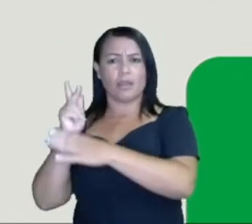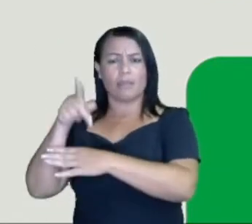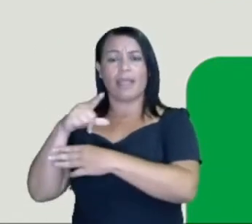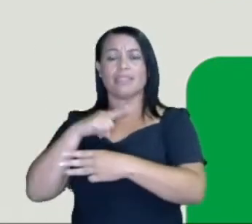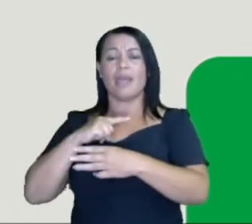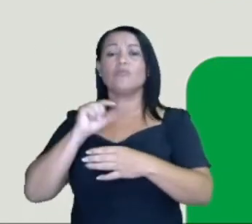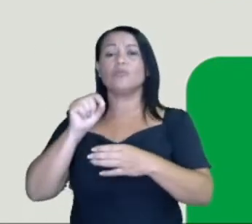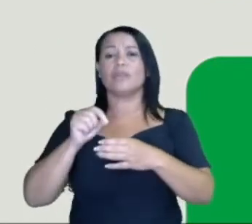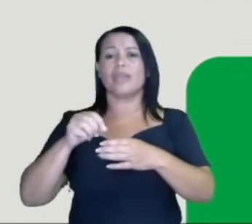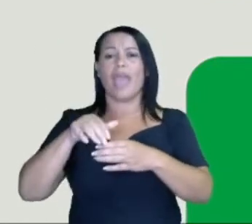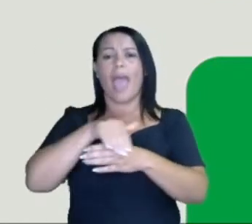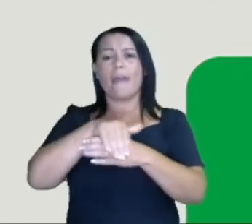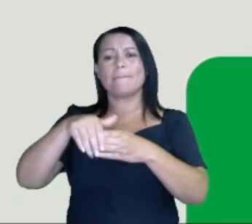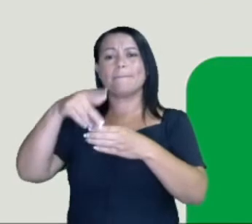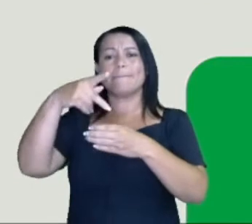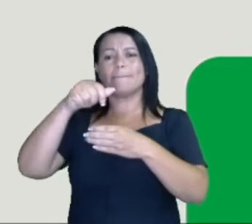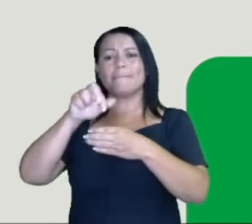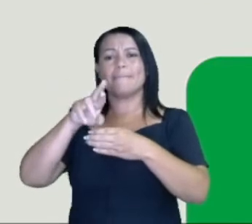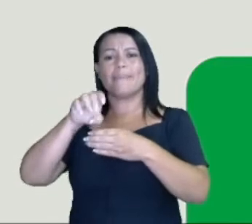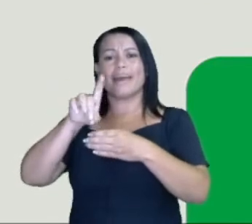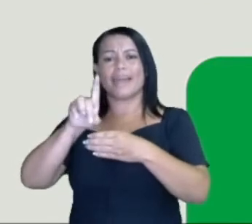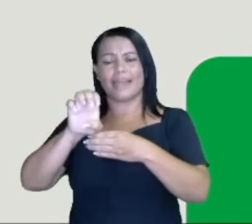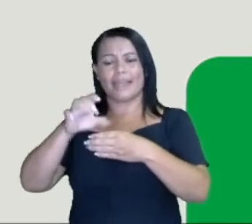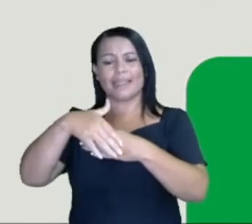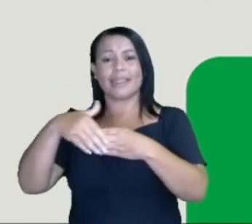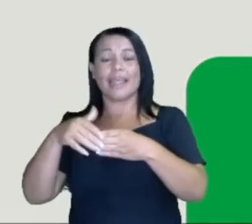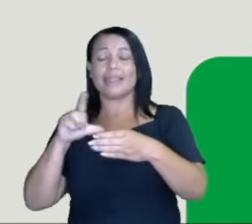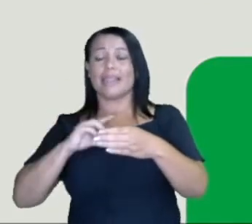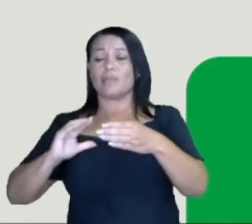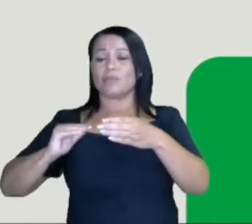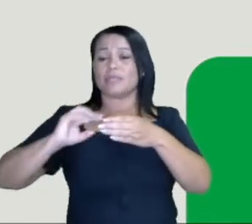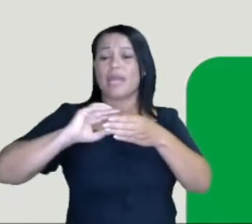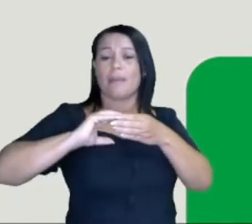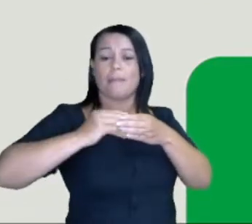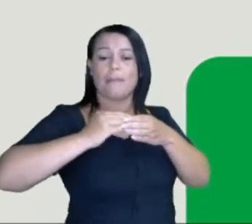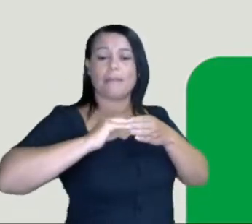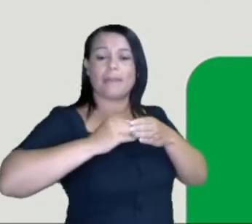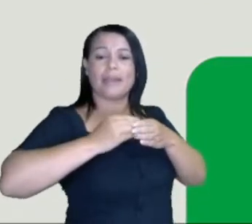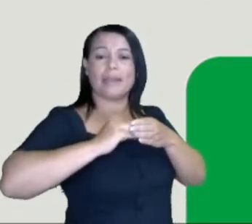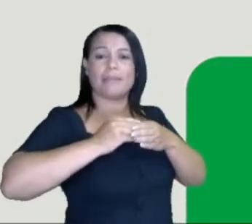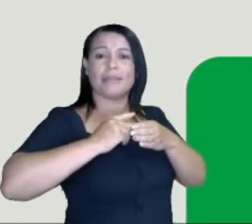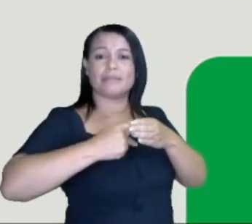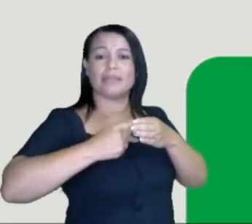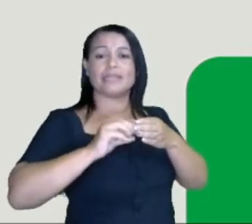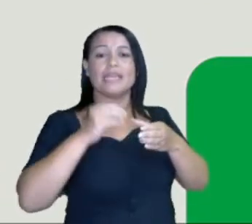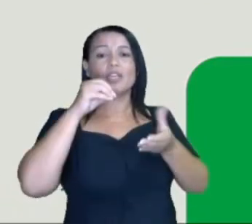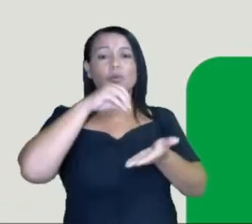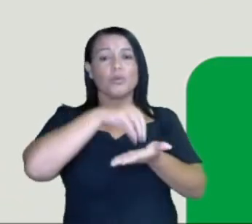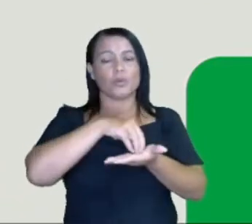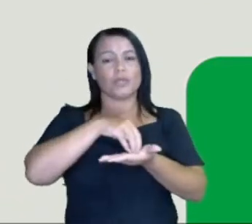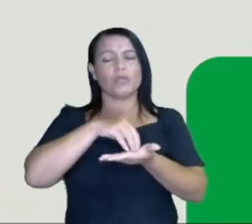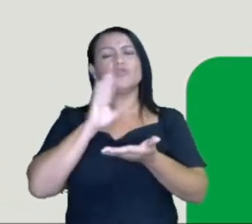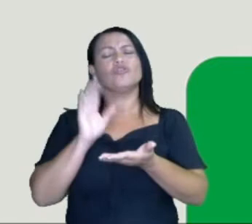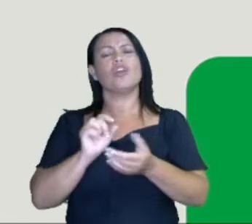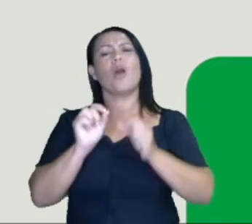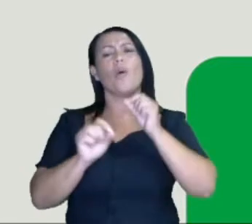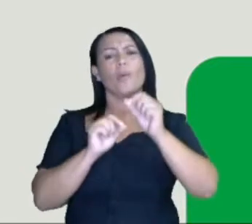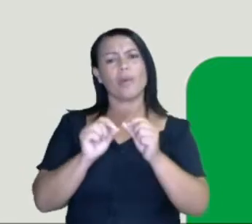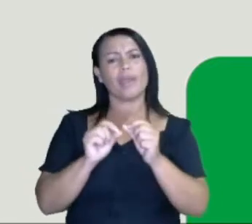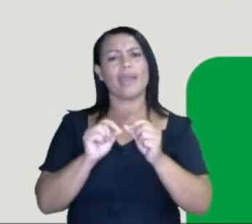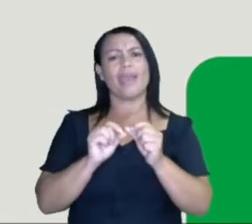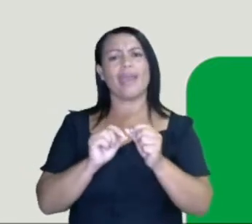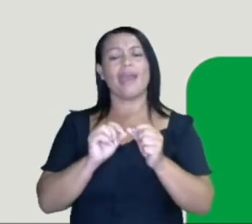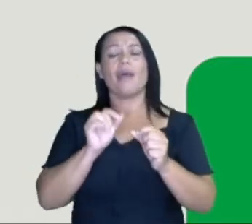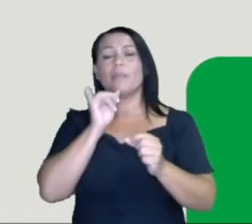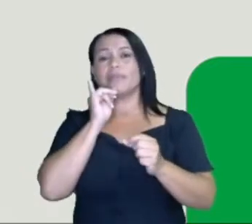celular, e em seguida terá a membrana plasmática, o citoplasma e o núcleo. Já a célula das